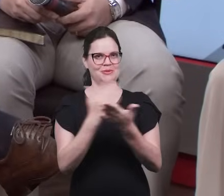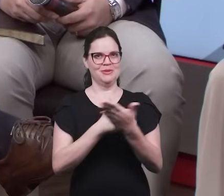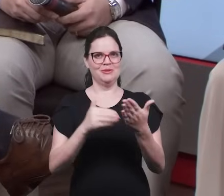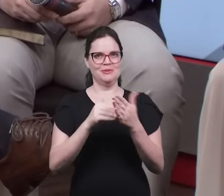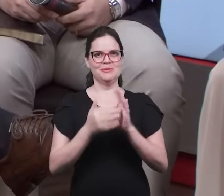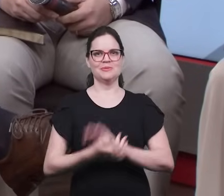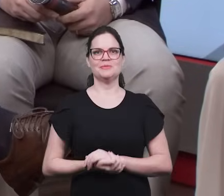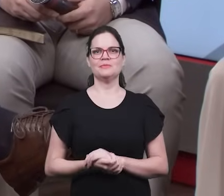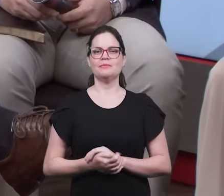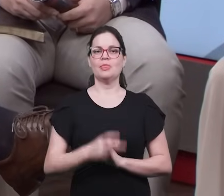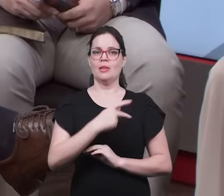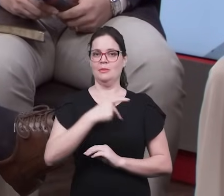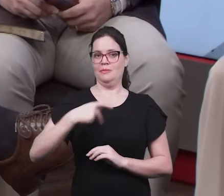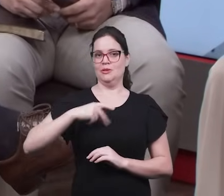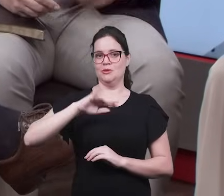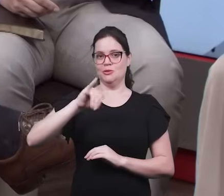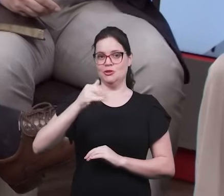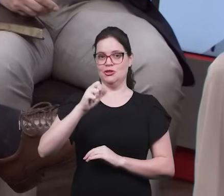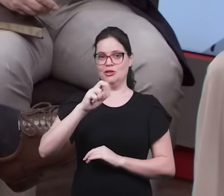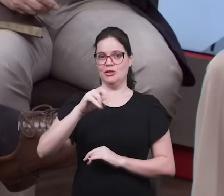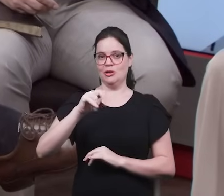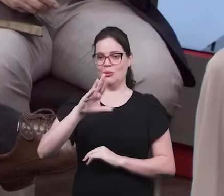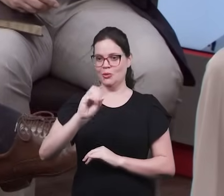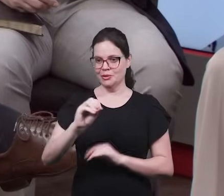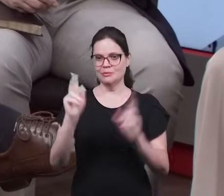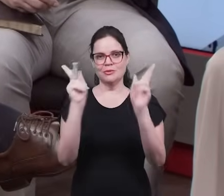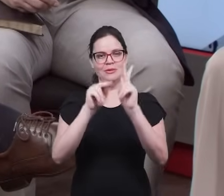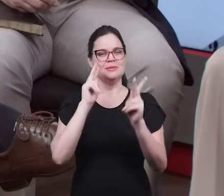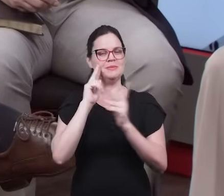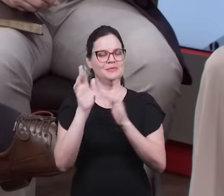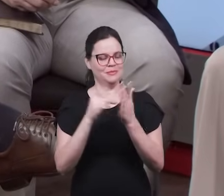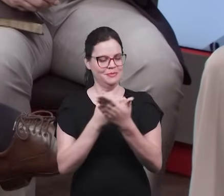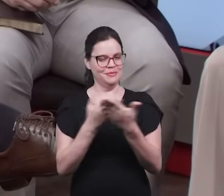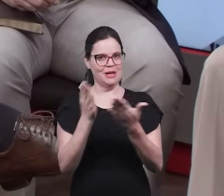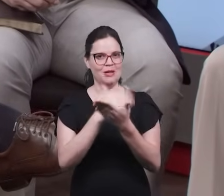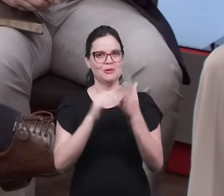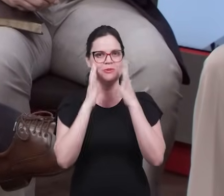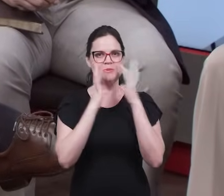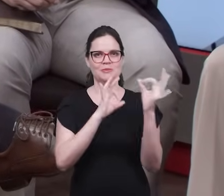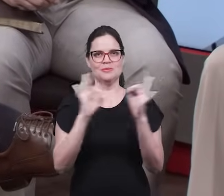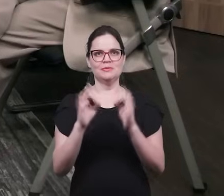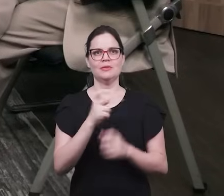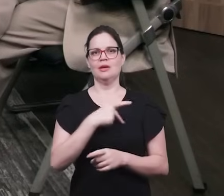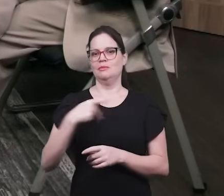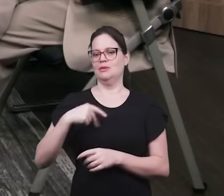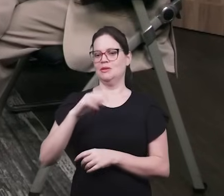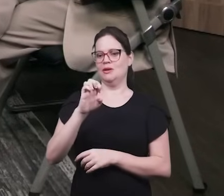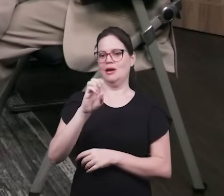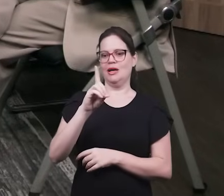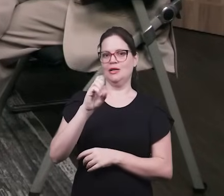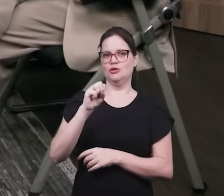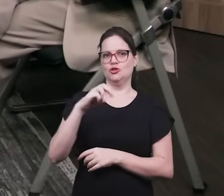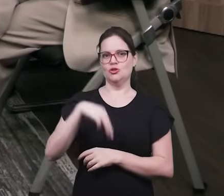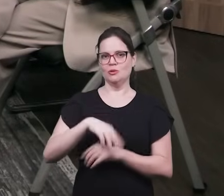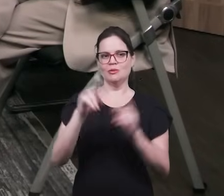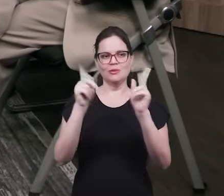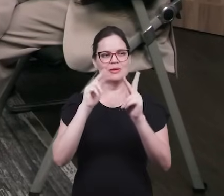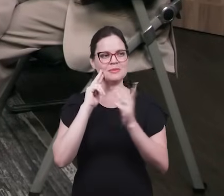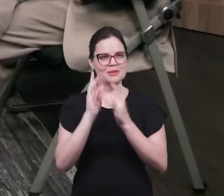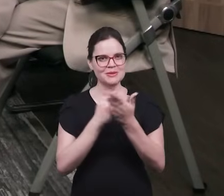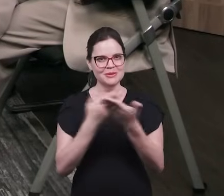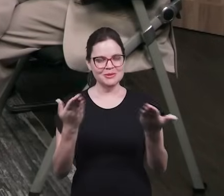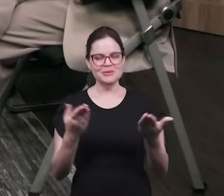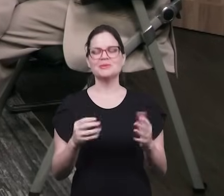acompanham, uma alegria estarmos aqui. Pastor Jerônimo Silva, paz do Senhor Jesus. Paz do Senhor a todos que nos acompanham. Pastor Edson Ian, paz do Senhor Jesus.